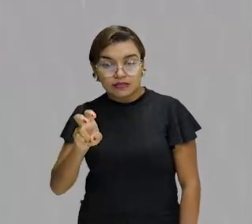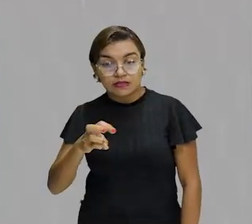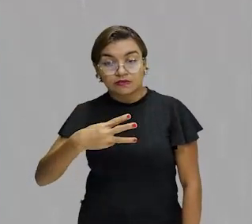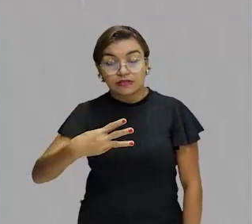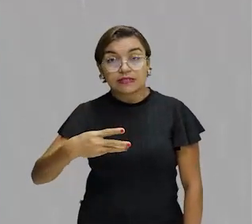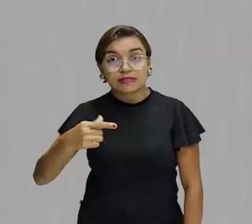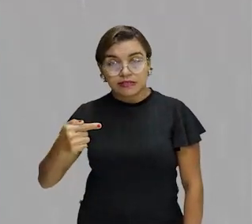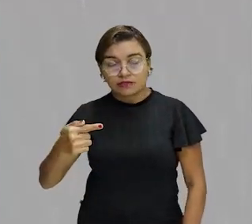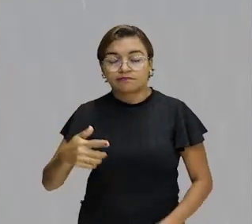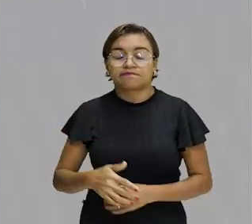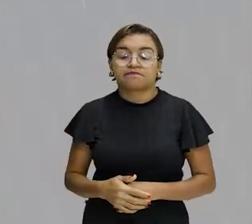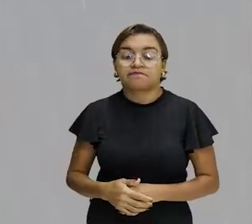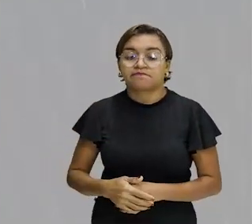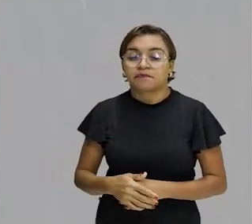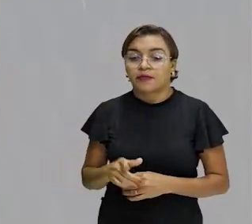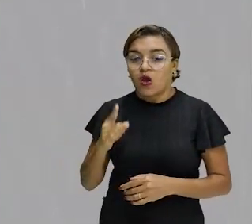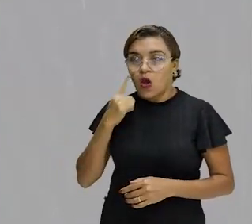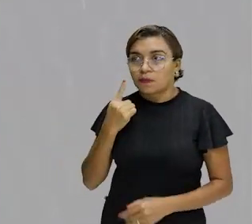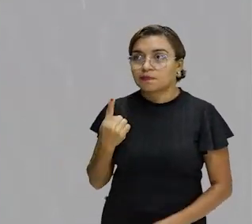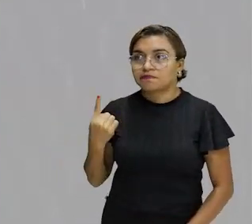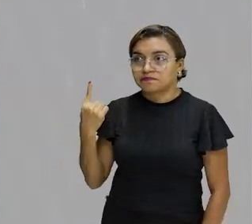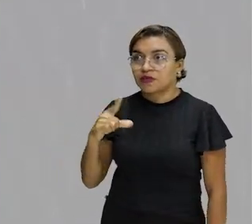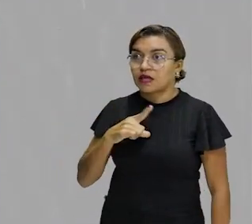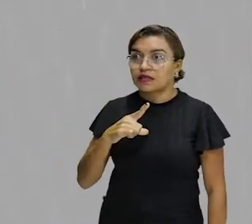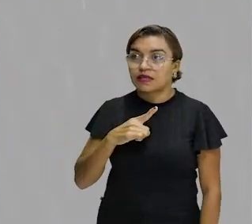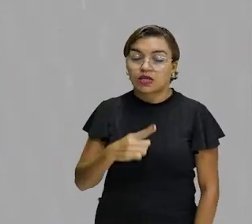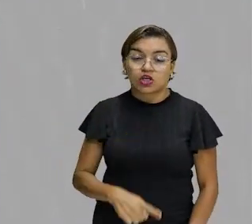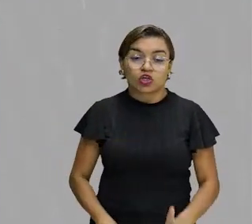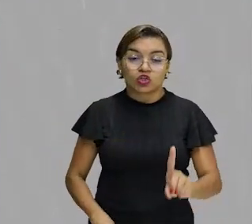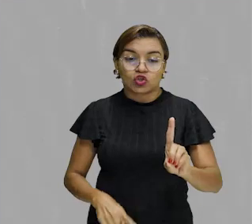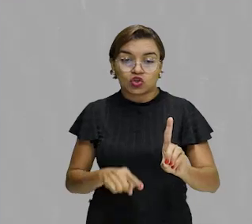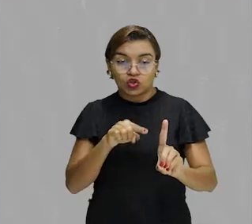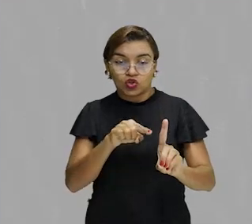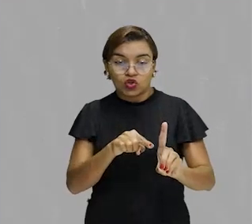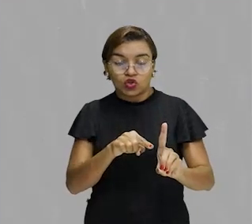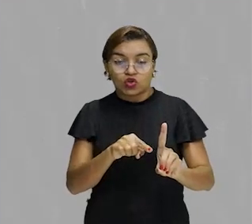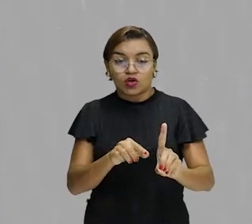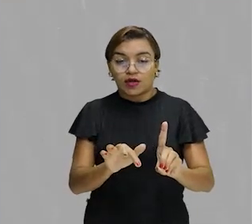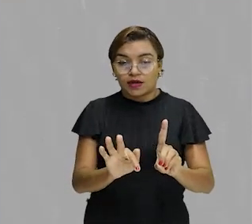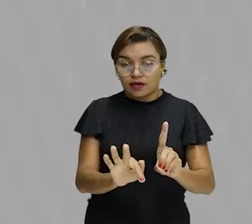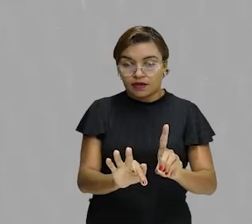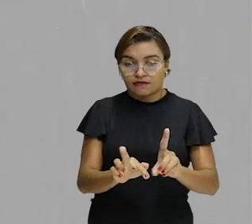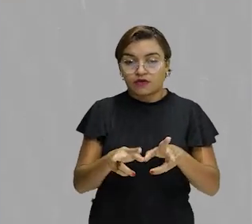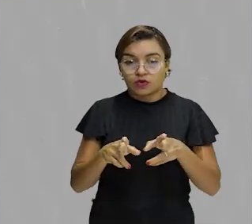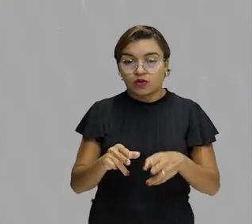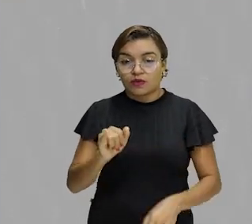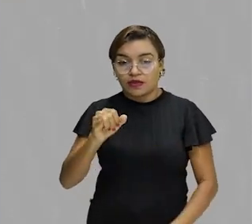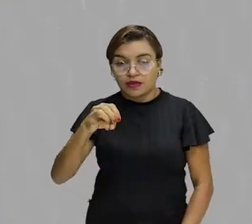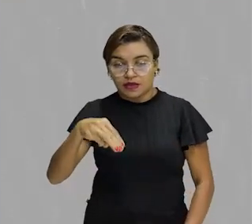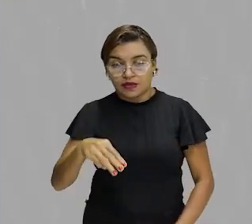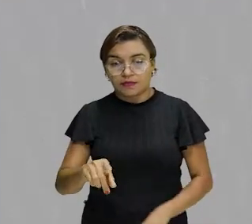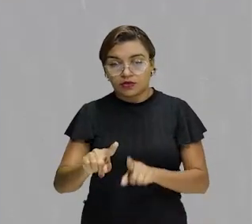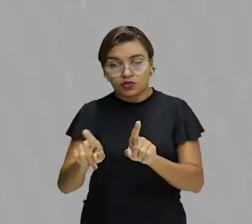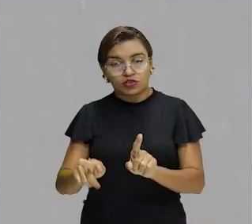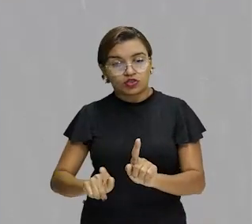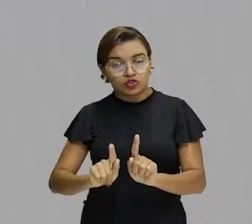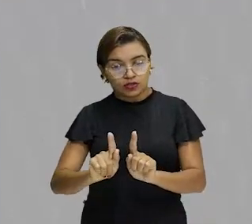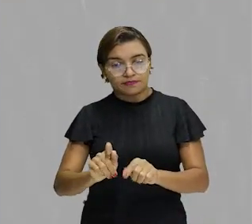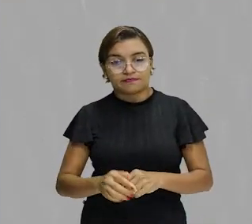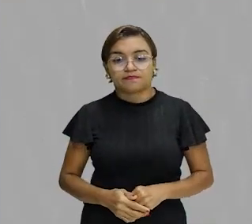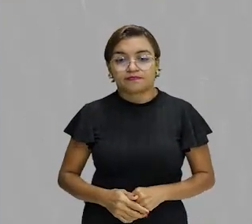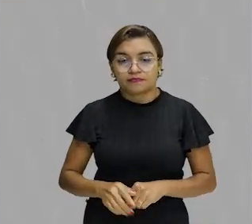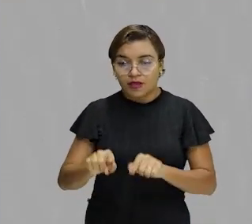do 28. O G do 28, na verdade, é 28 dividido por 4, e isso tem como resposta o 7. Ou